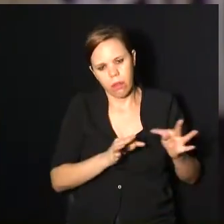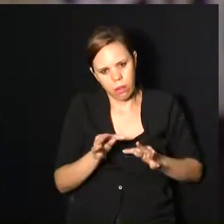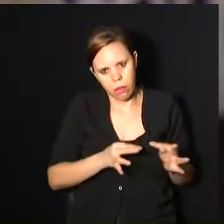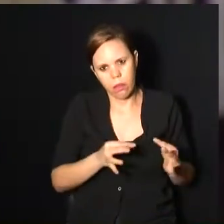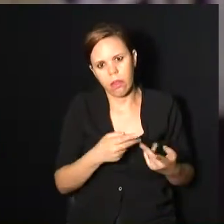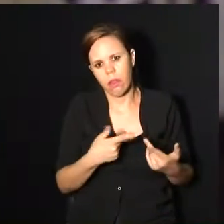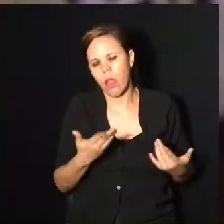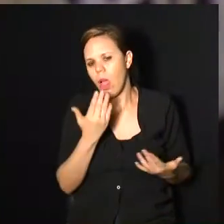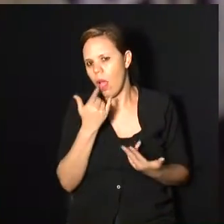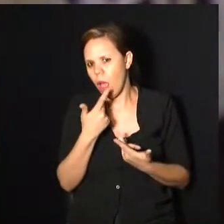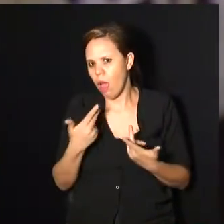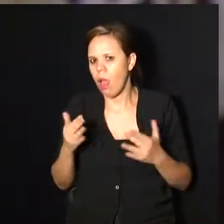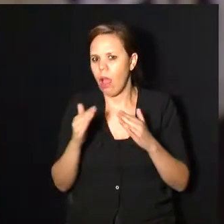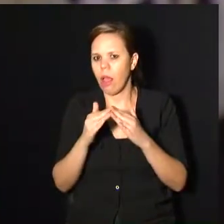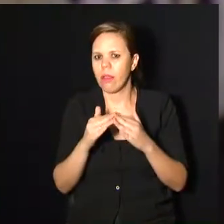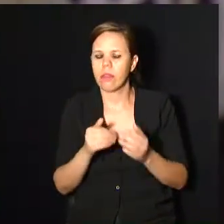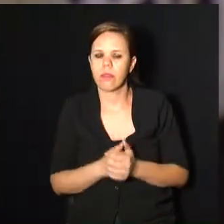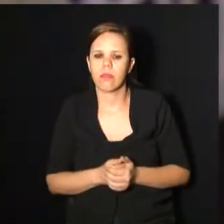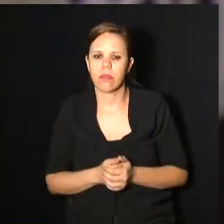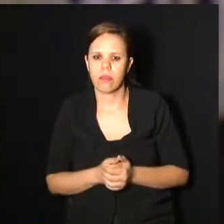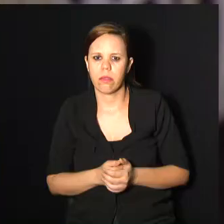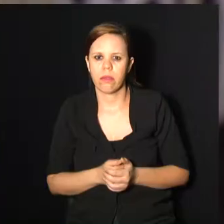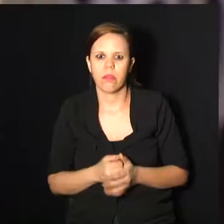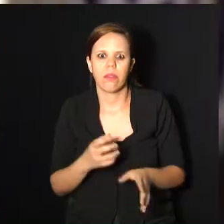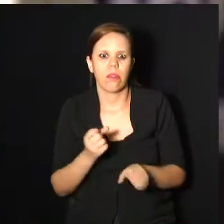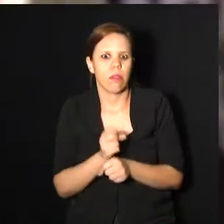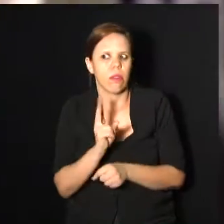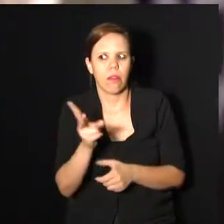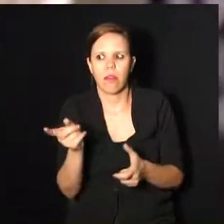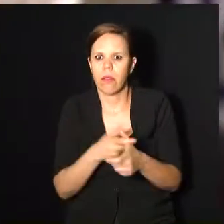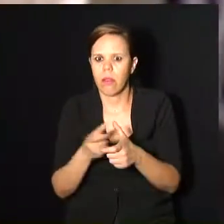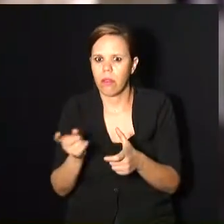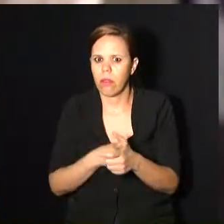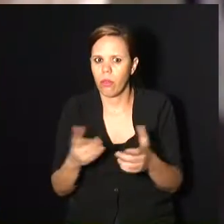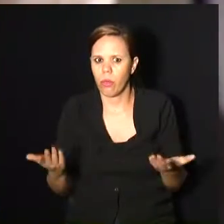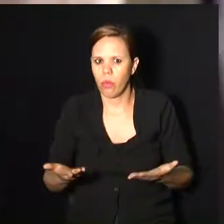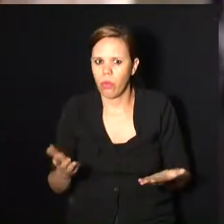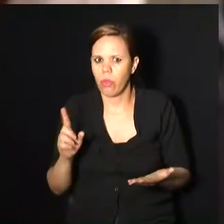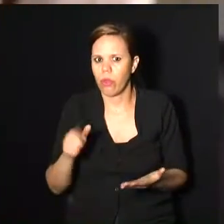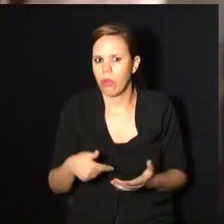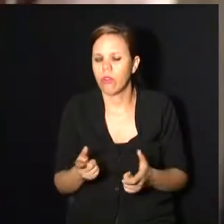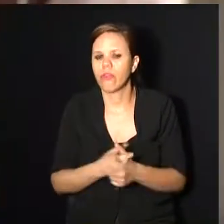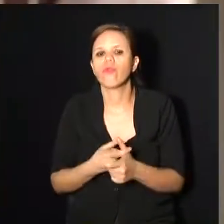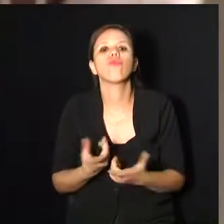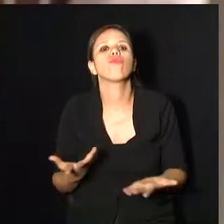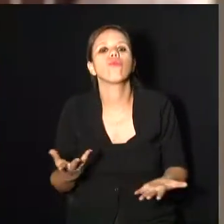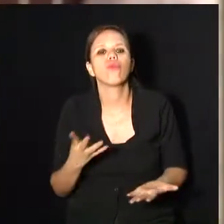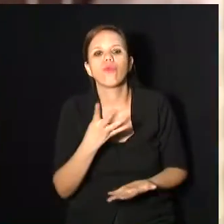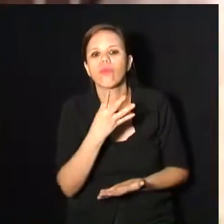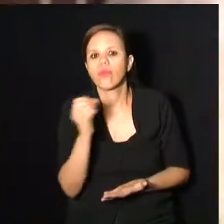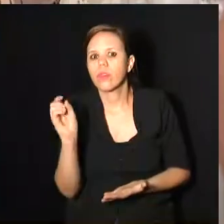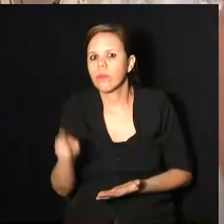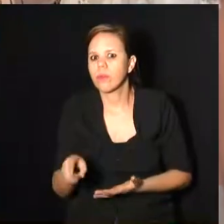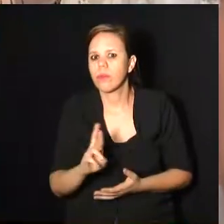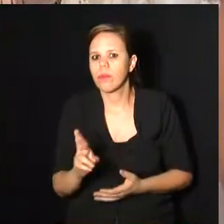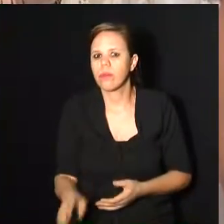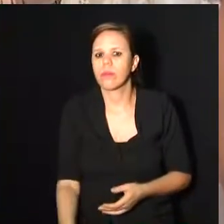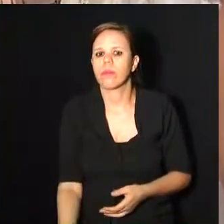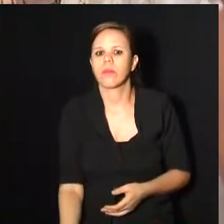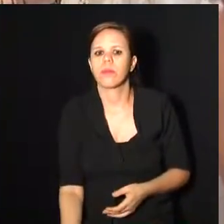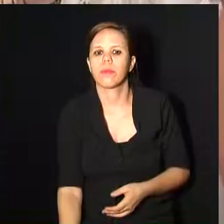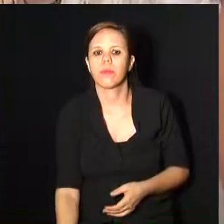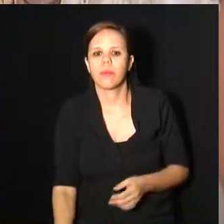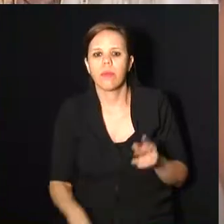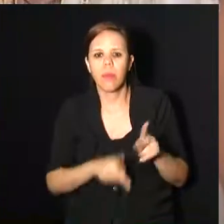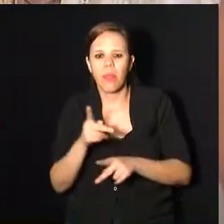comida e hospedagem. Conta que não fecha. Com isso, hoje, a dívida chega a R$40 mil. As pessoas